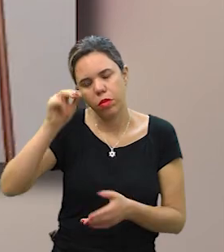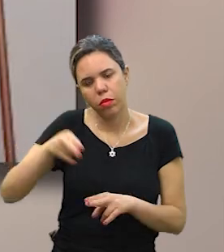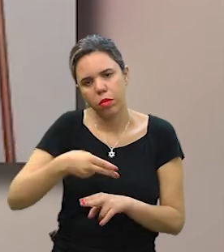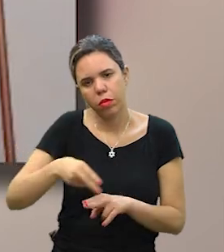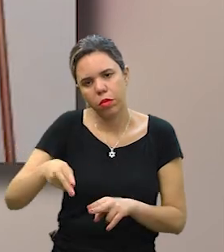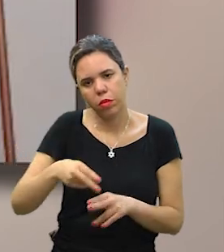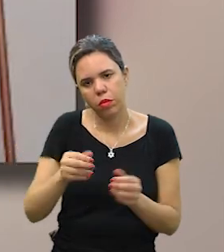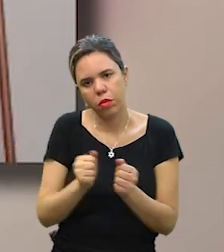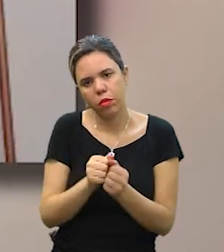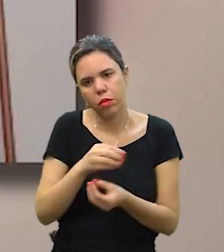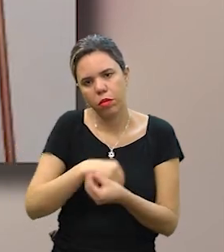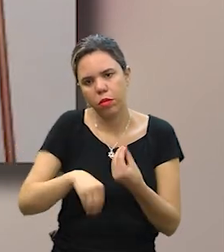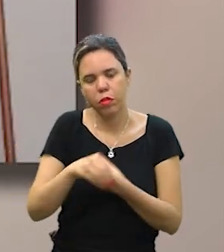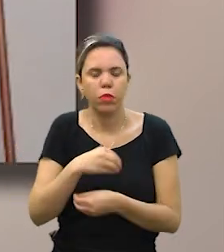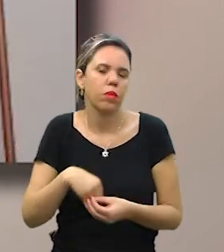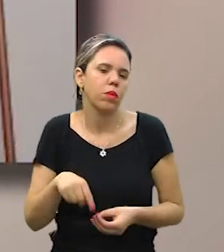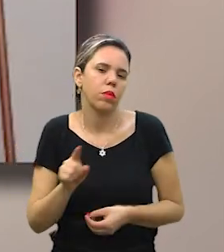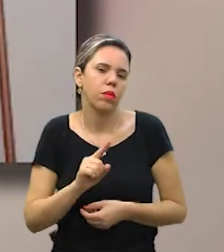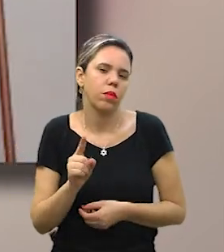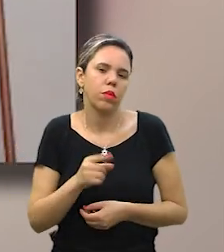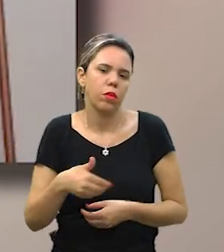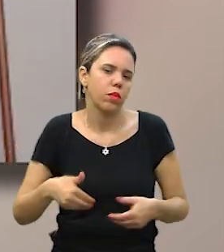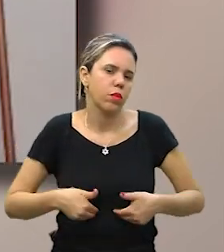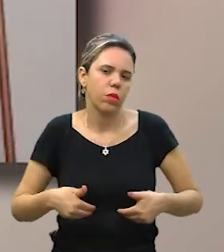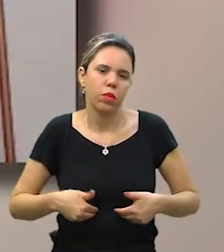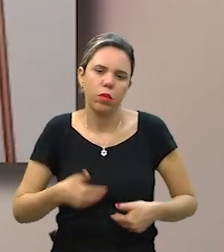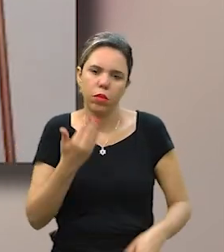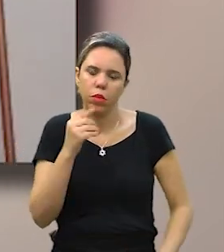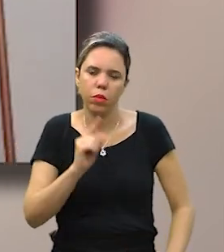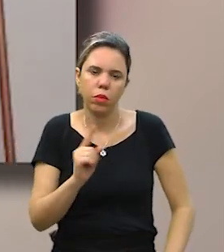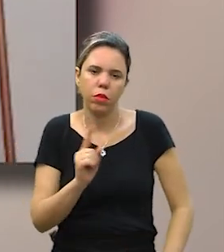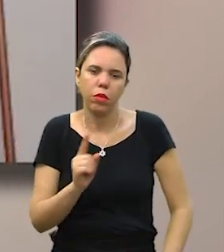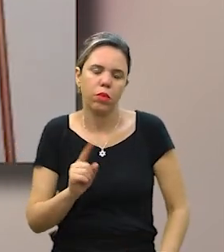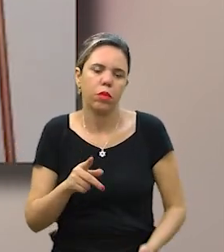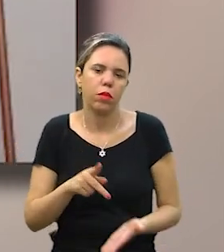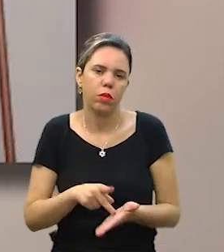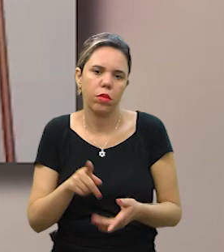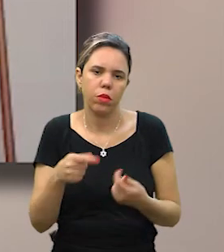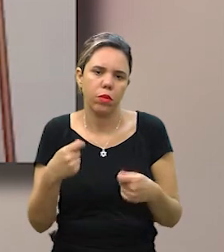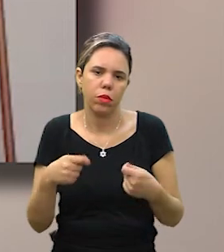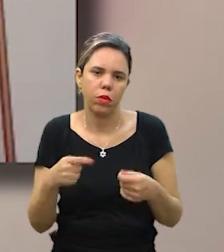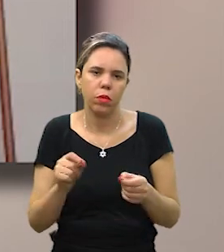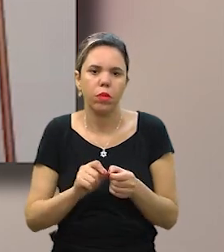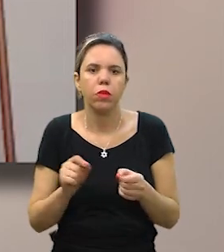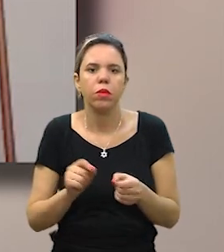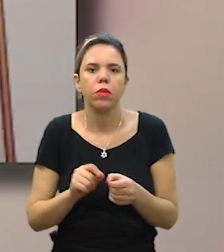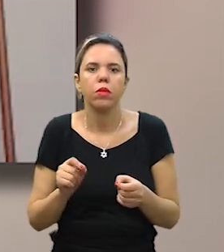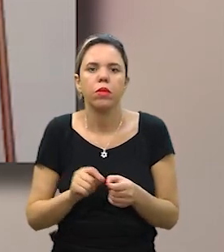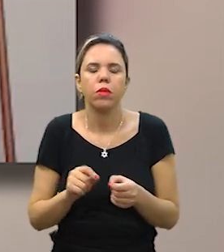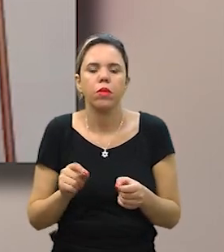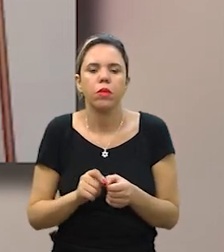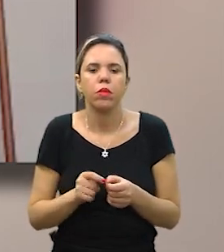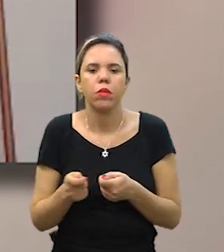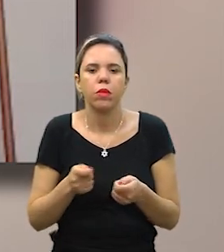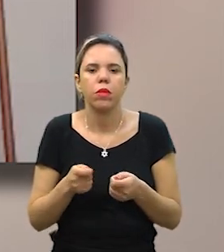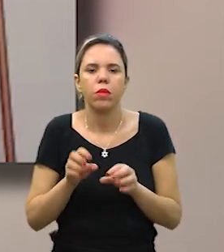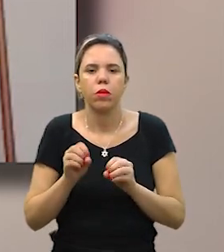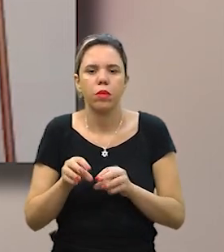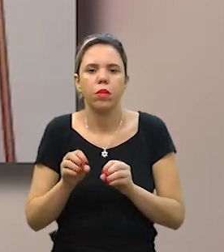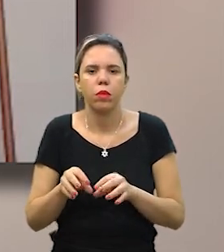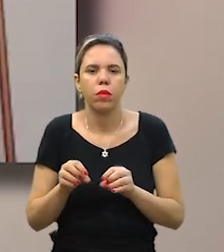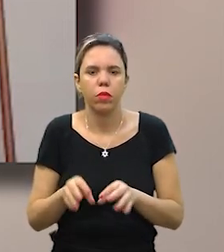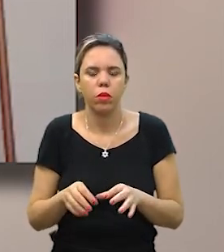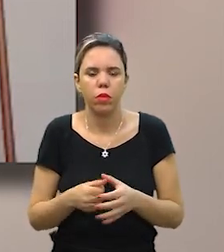com achocolatado junto. Então, ela não vai mesmo ter fome de comida de verdade. E aí você precisa fazer uma